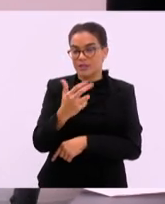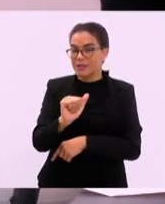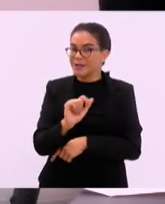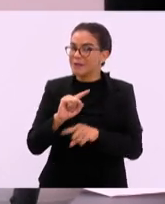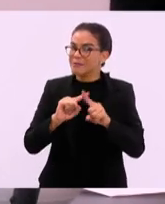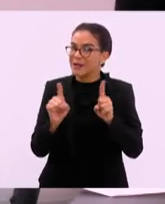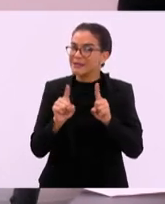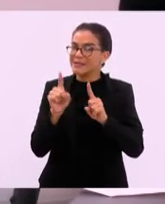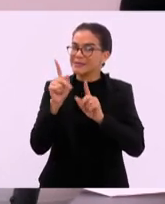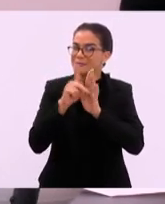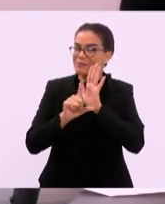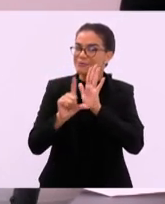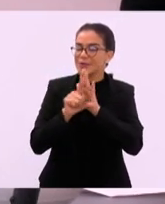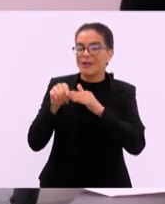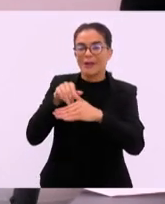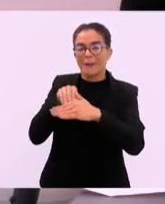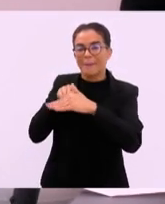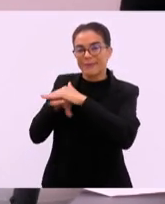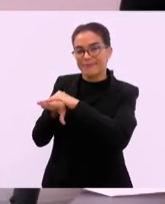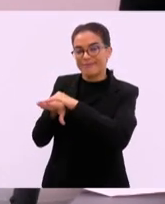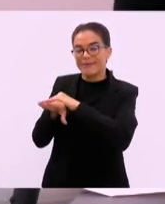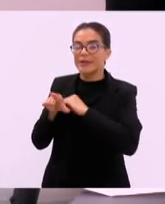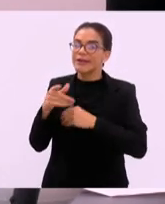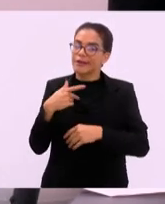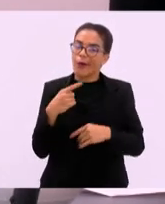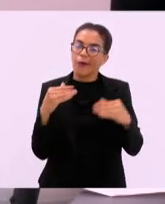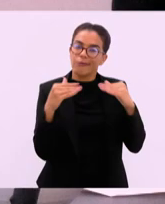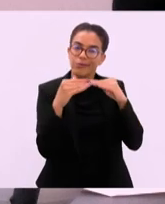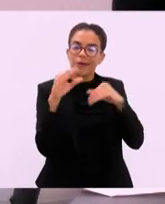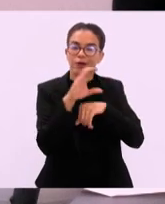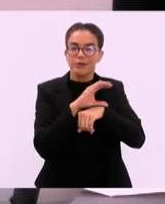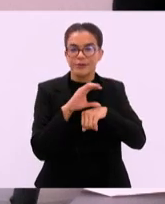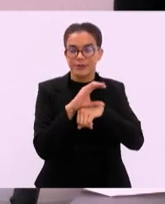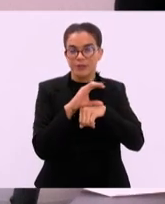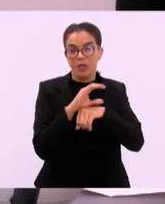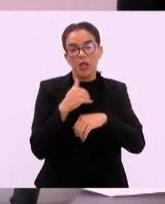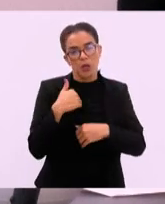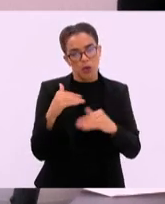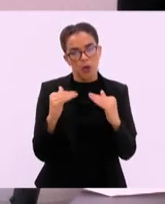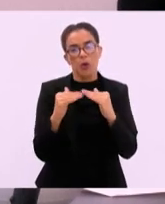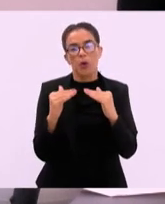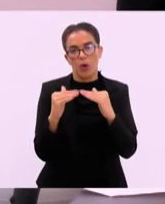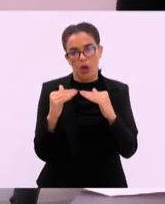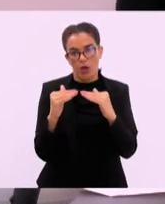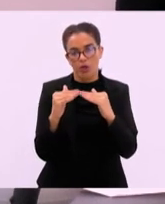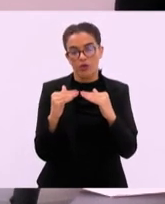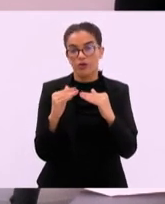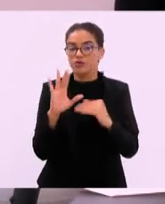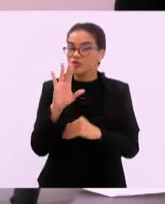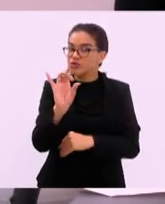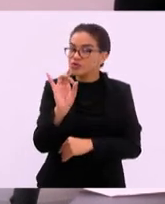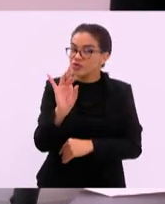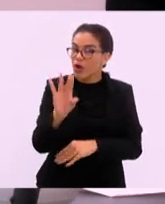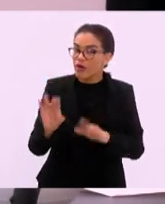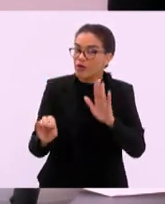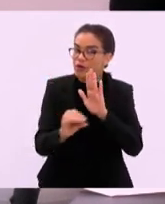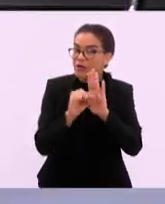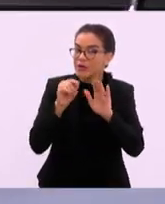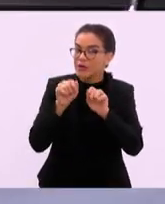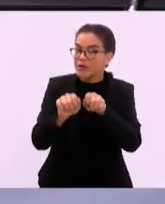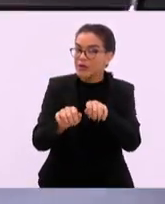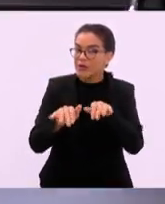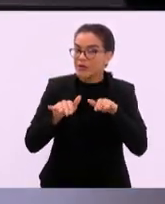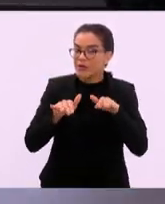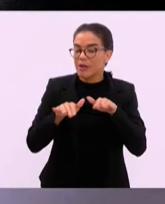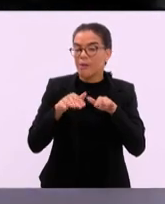estão arquivados. Então, estou dando parecer pela condicionalidade. Mas eu concordo com Vossa Excelência. Eu só vou emendar em plenário